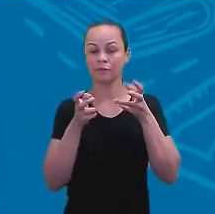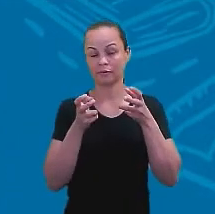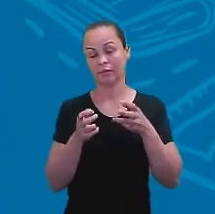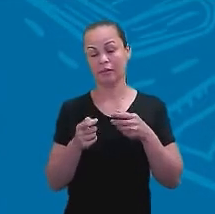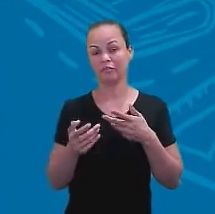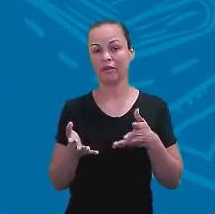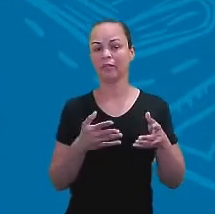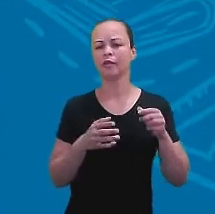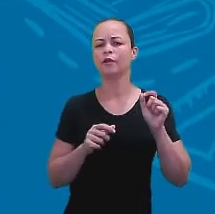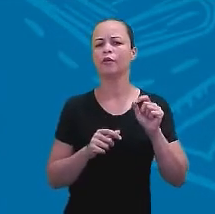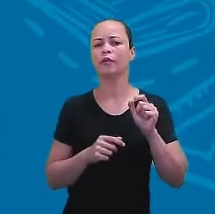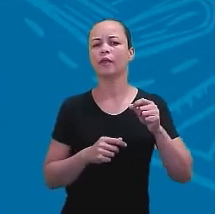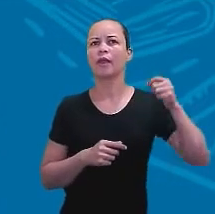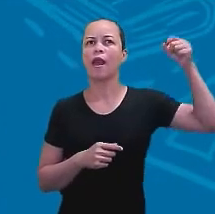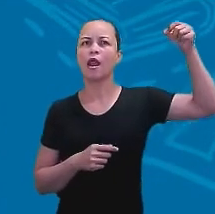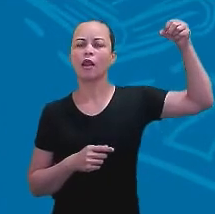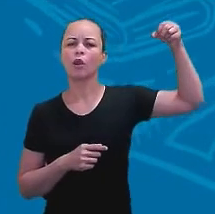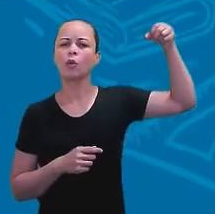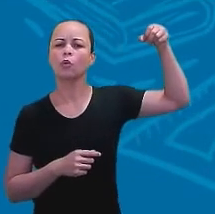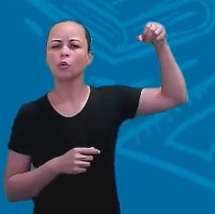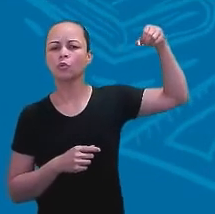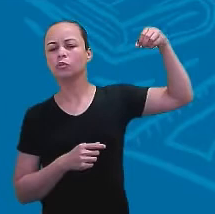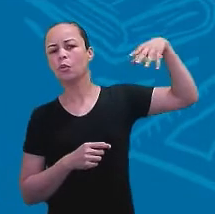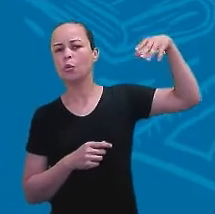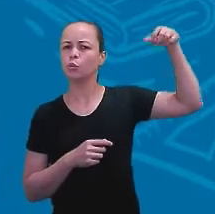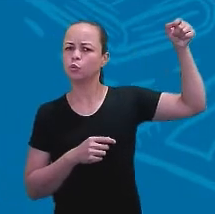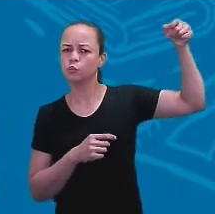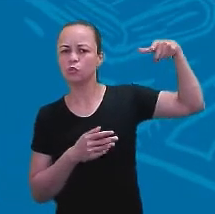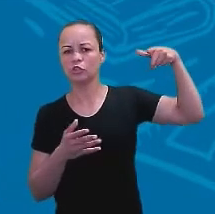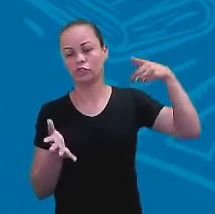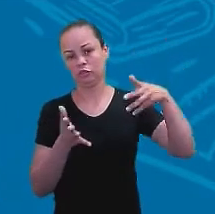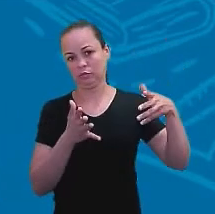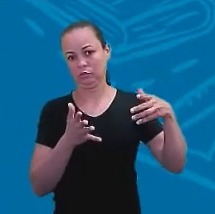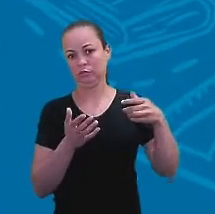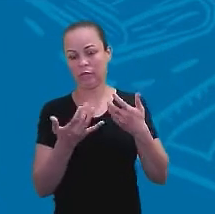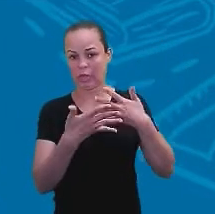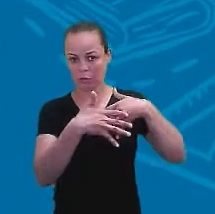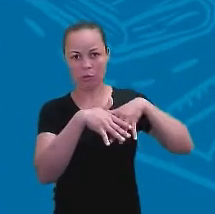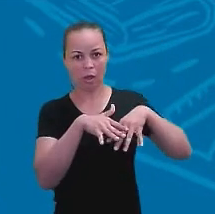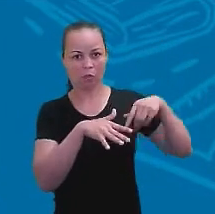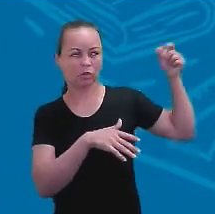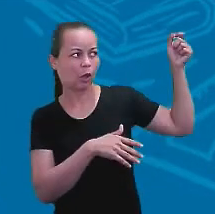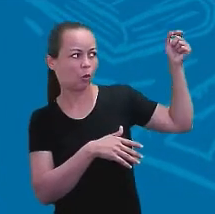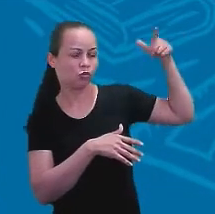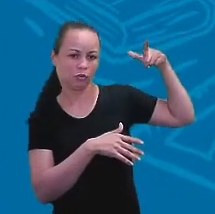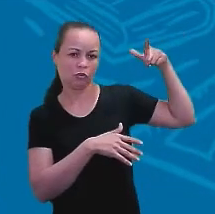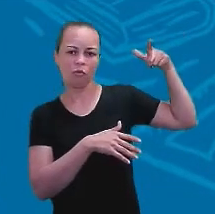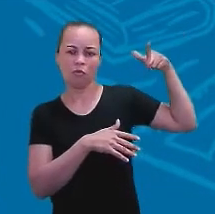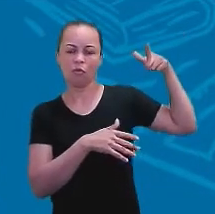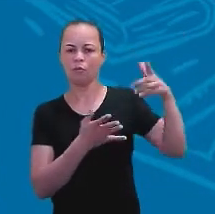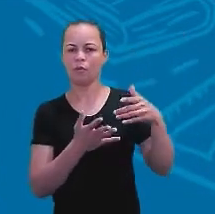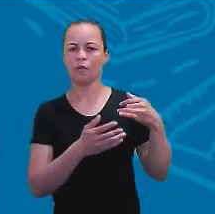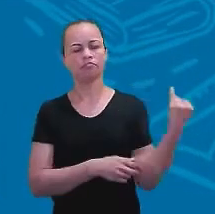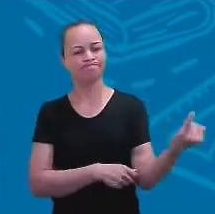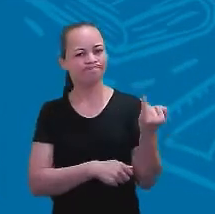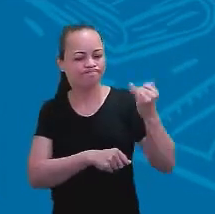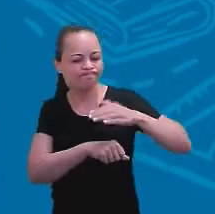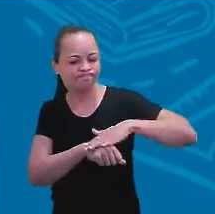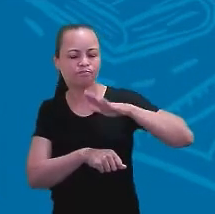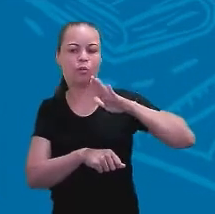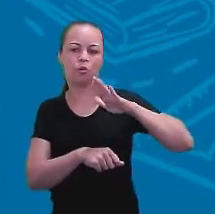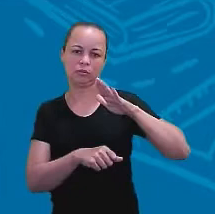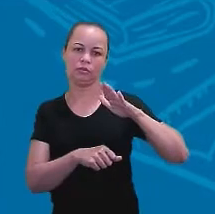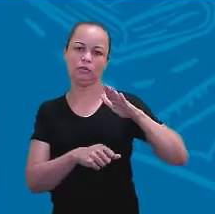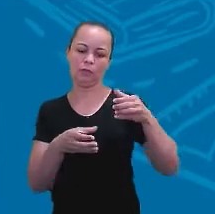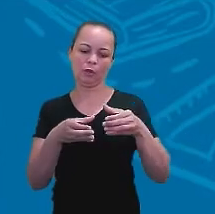a luz, tá certo? Retratando aqui a luz natural, ela é fundamental para a